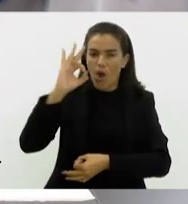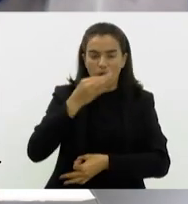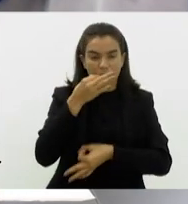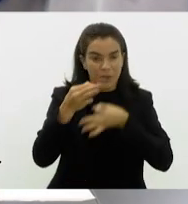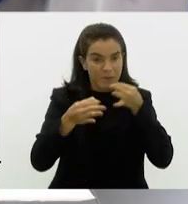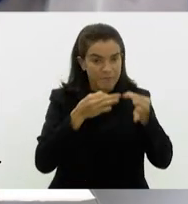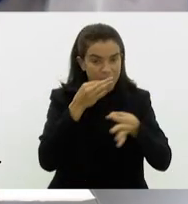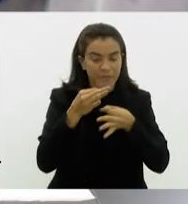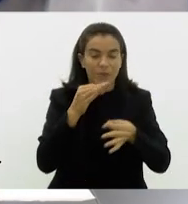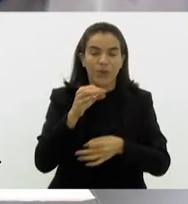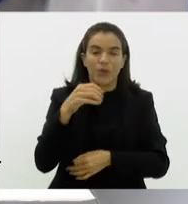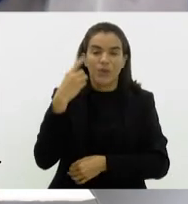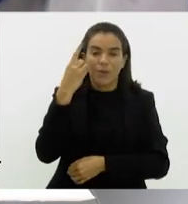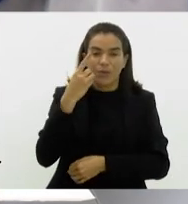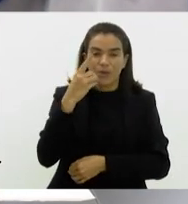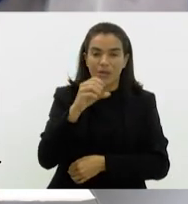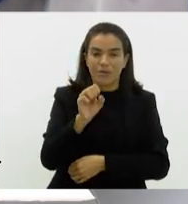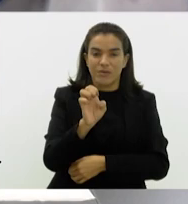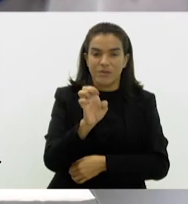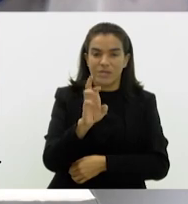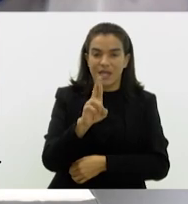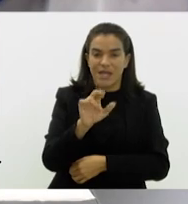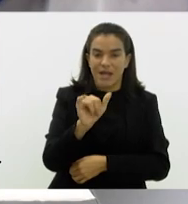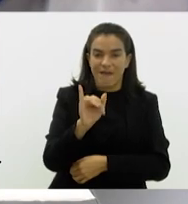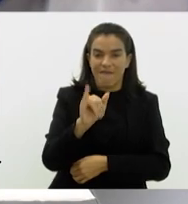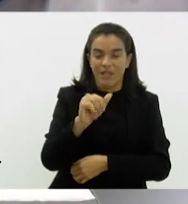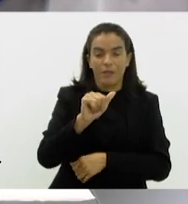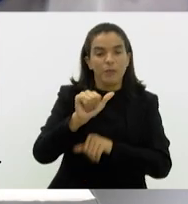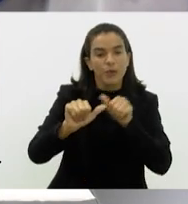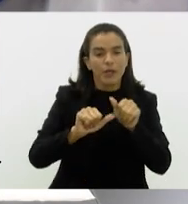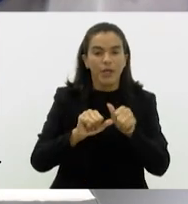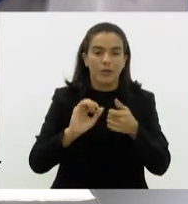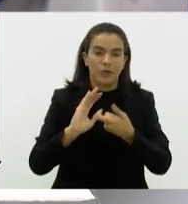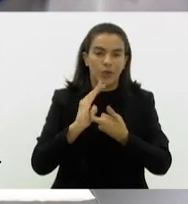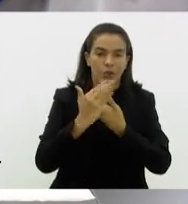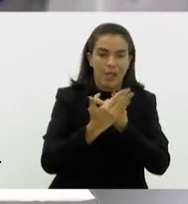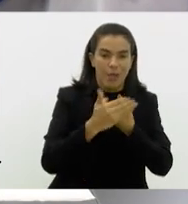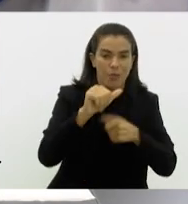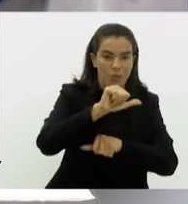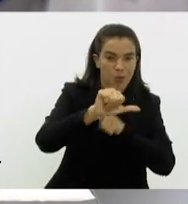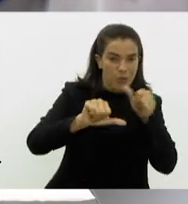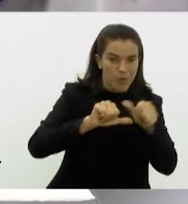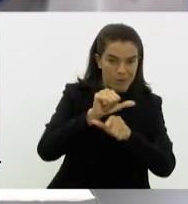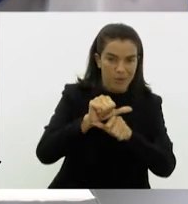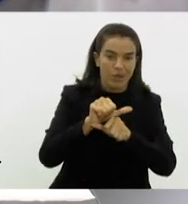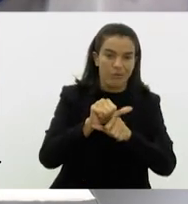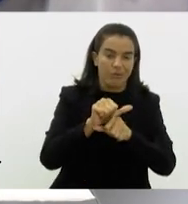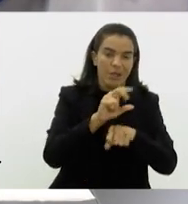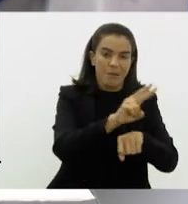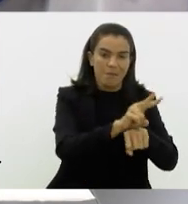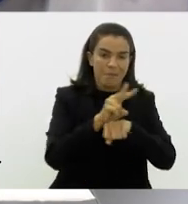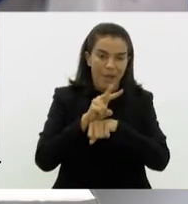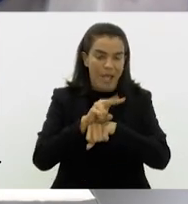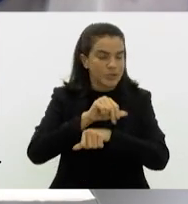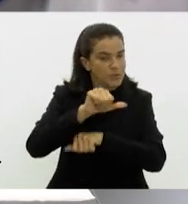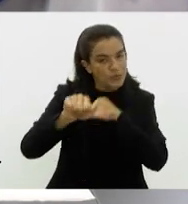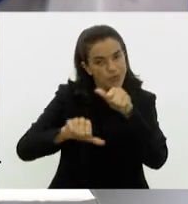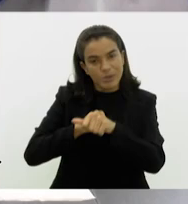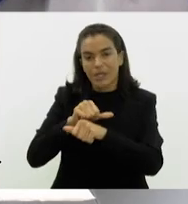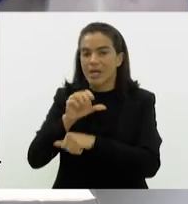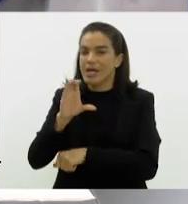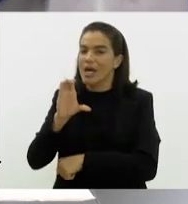Serafim da troca do termo empréstimo por crédito, e aparta o prazo num artigo isolado.